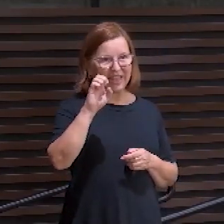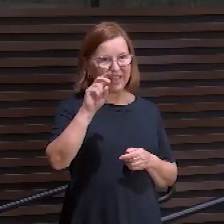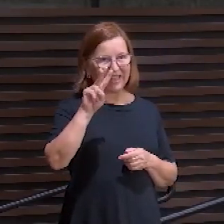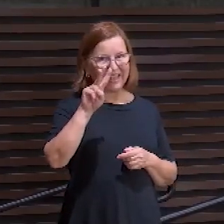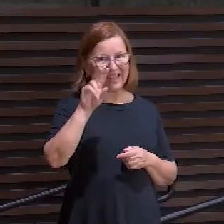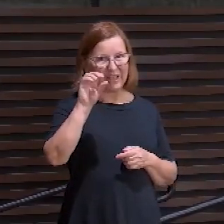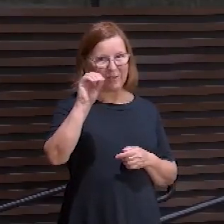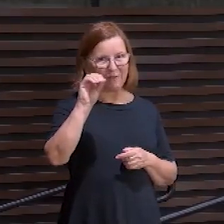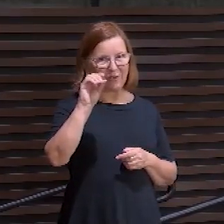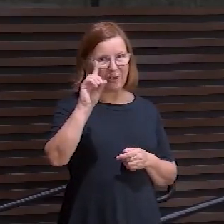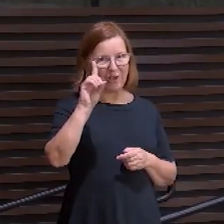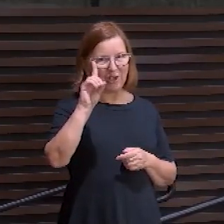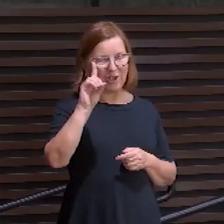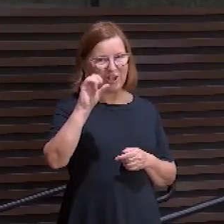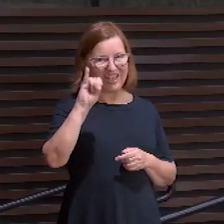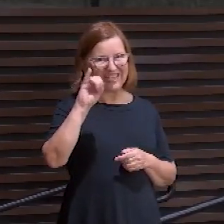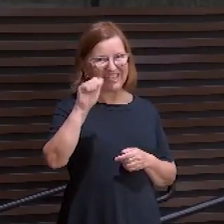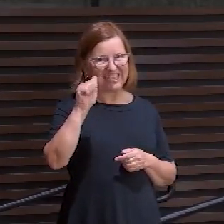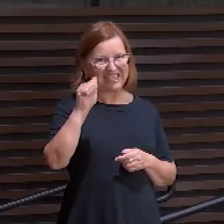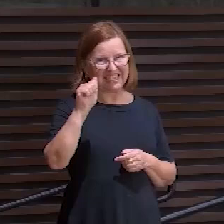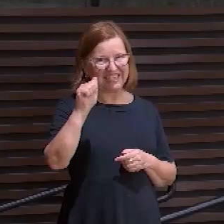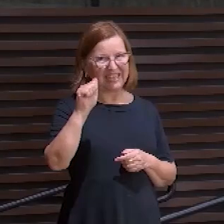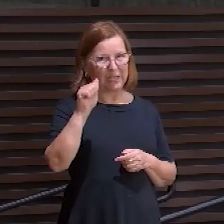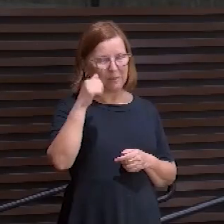botando a Rod, que não tem nada a ver com a história.